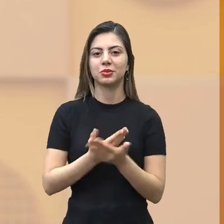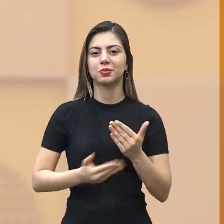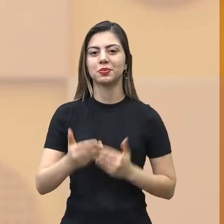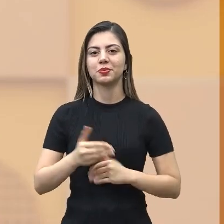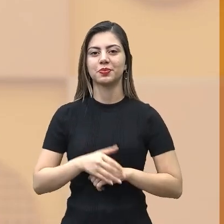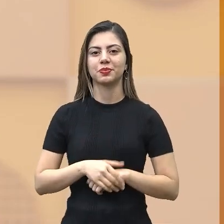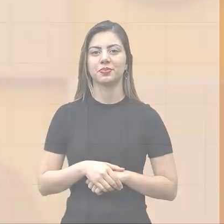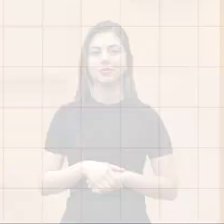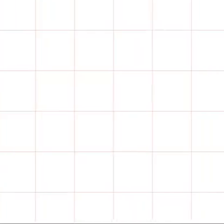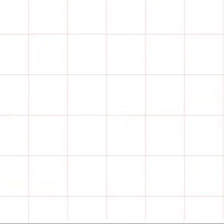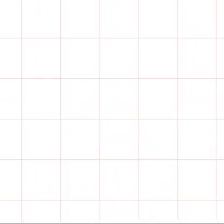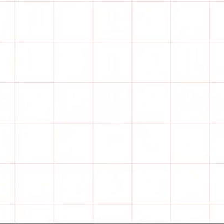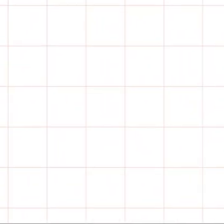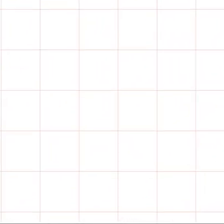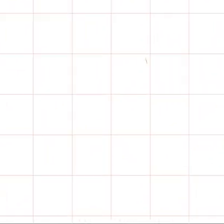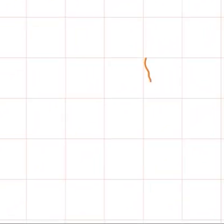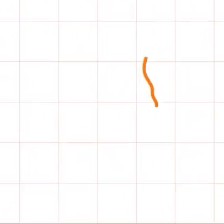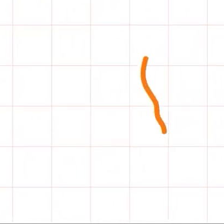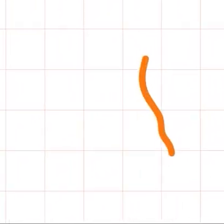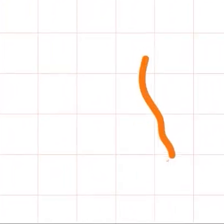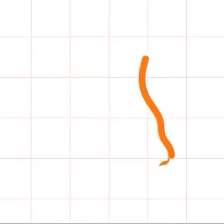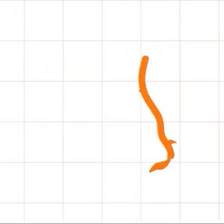lá.